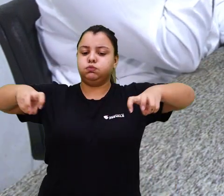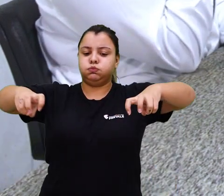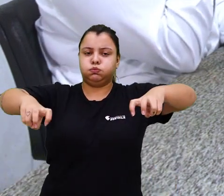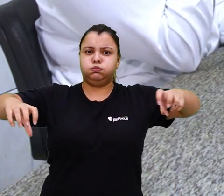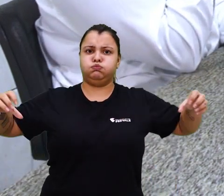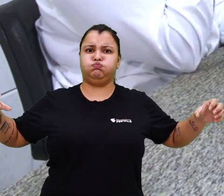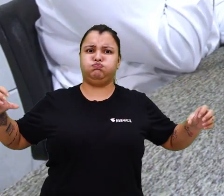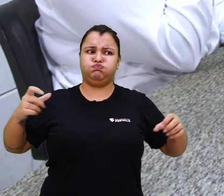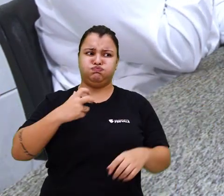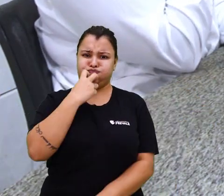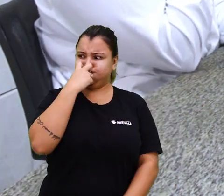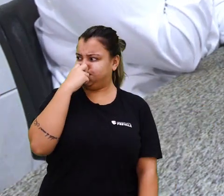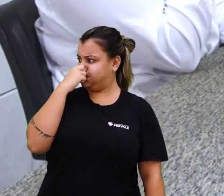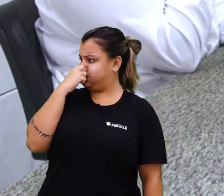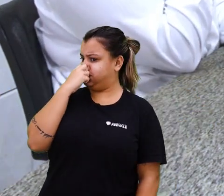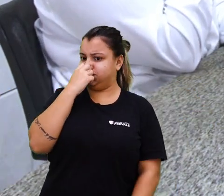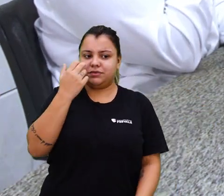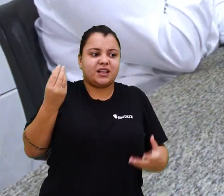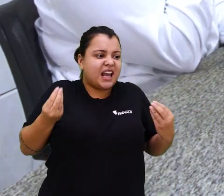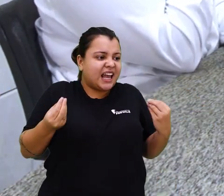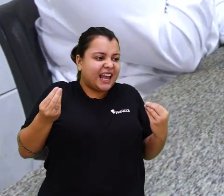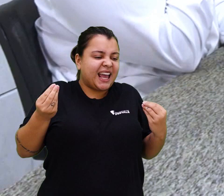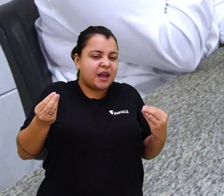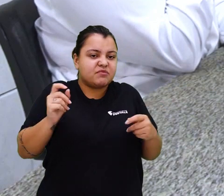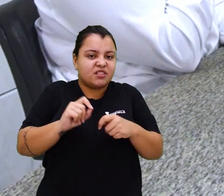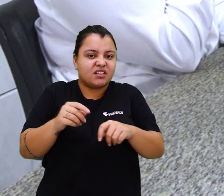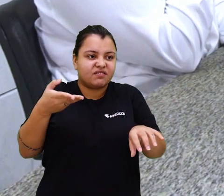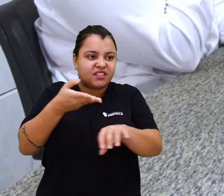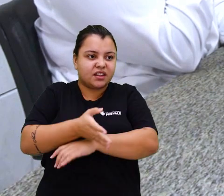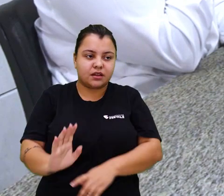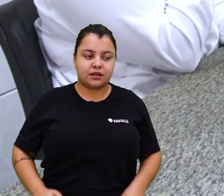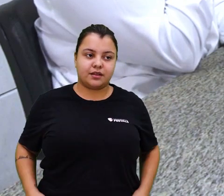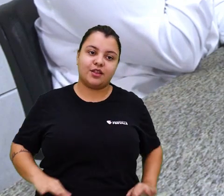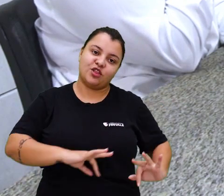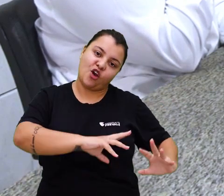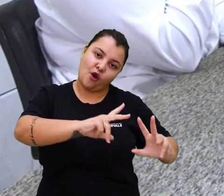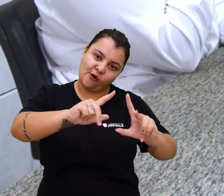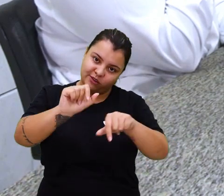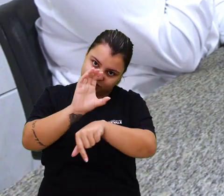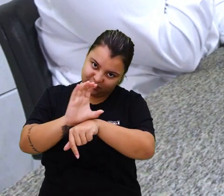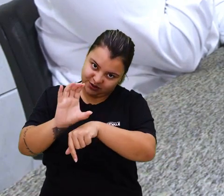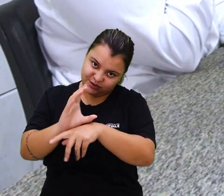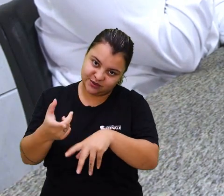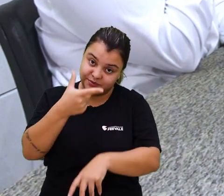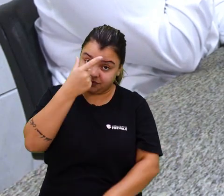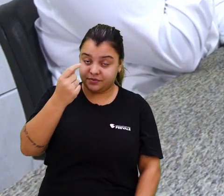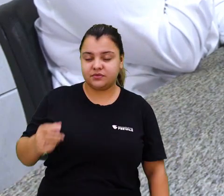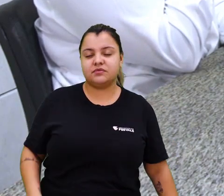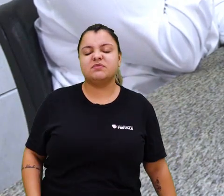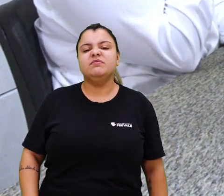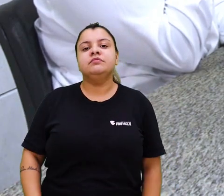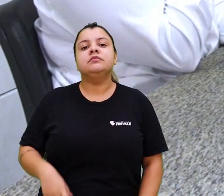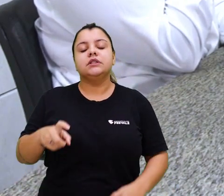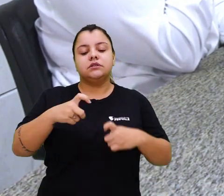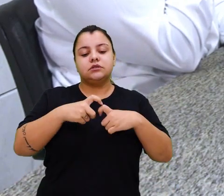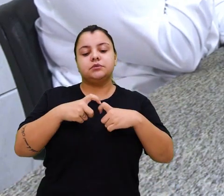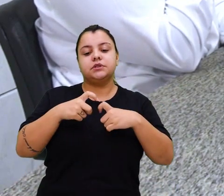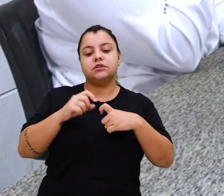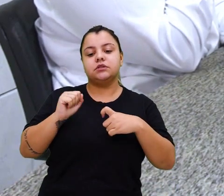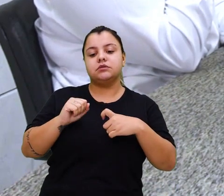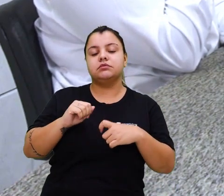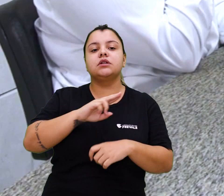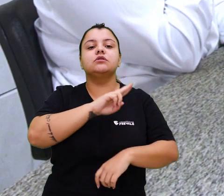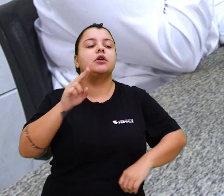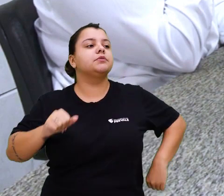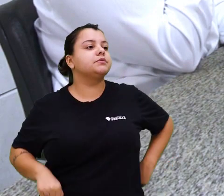falei bom não adiantou para nada só que não me dei conta que eram todos os cursos da Universidade aí chegou medicina ela começou a falar